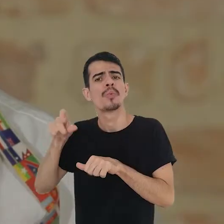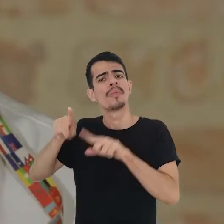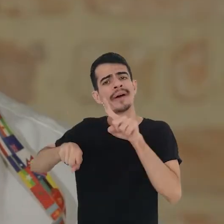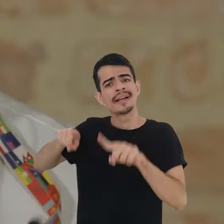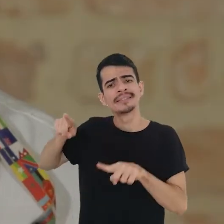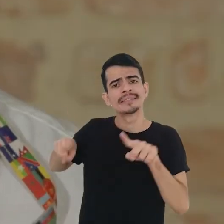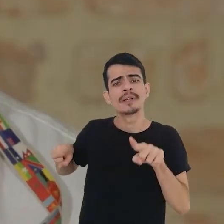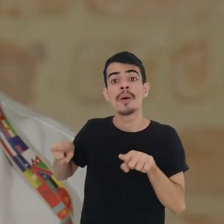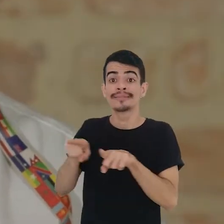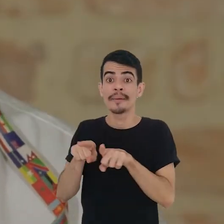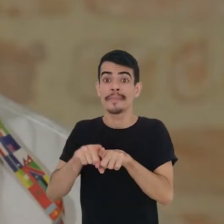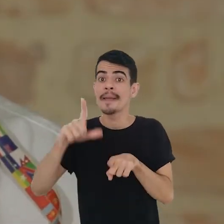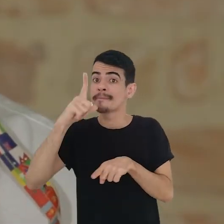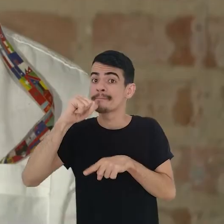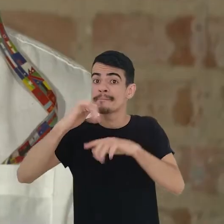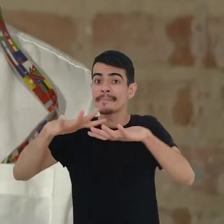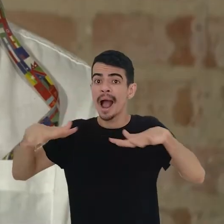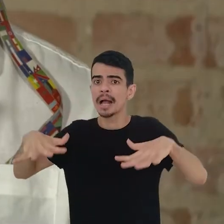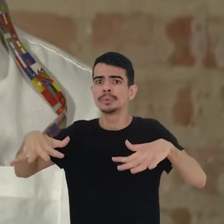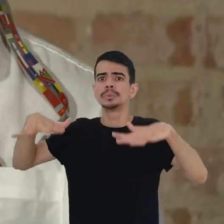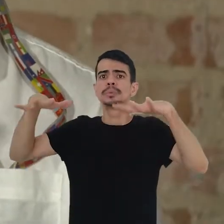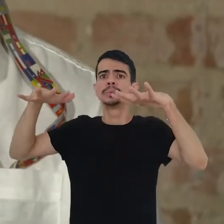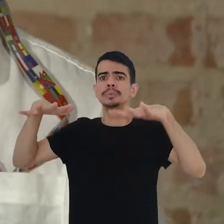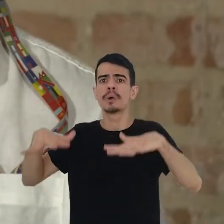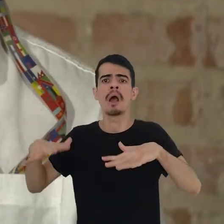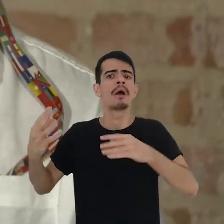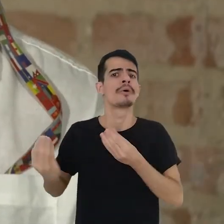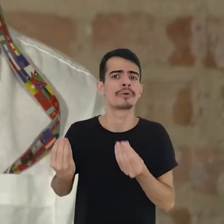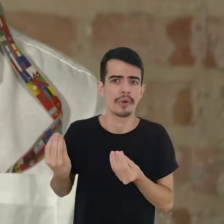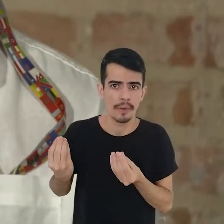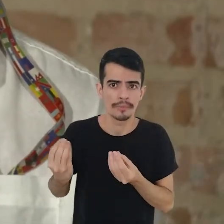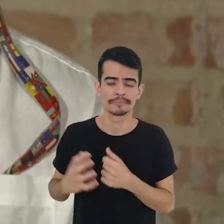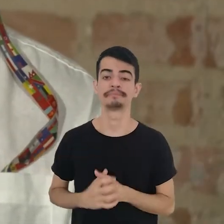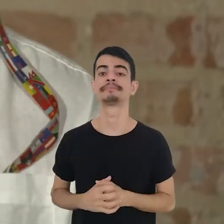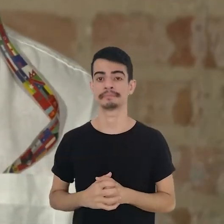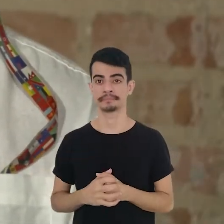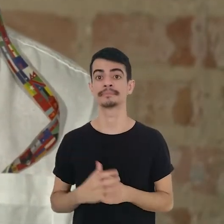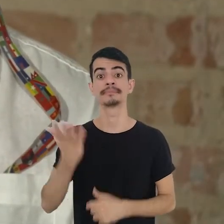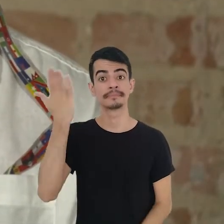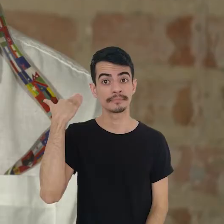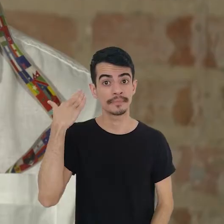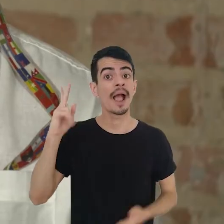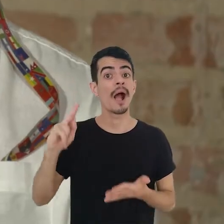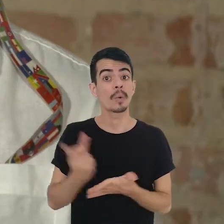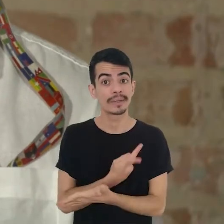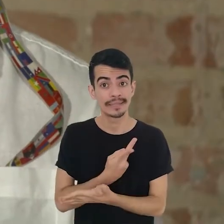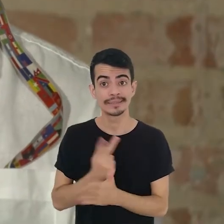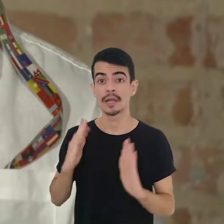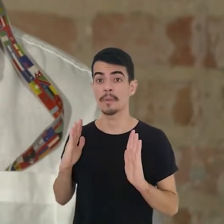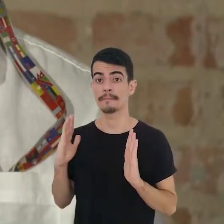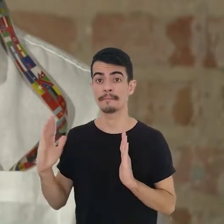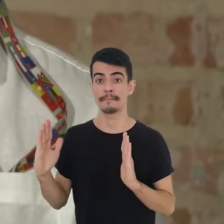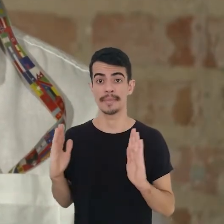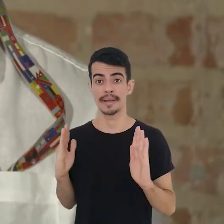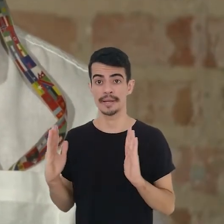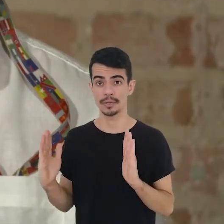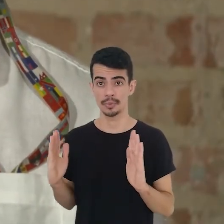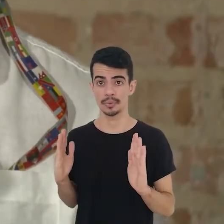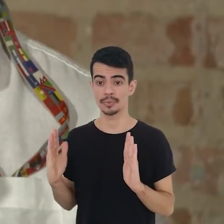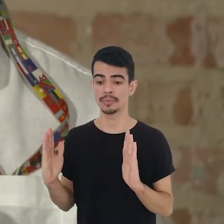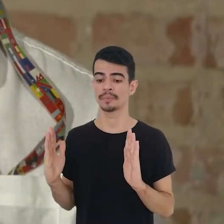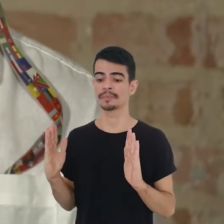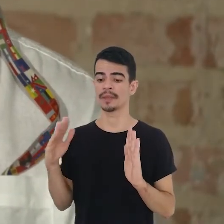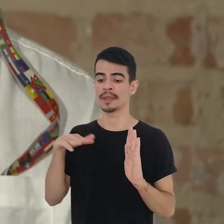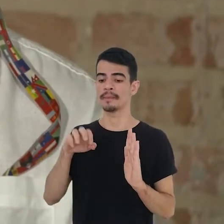no clima e no nível do mar. O último momento da história com 400 ppm de CO2 foi num período chamado